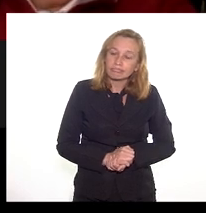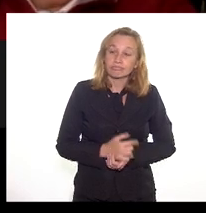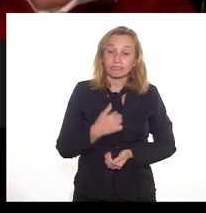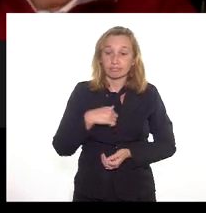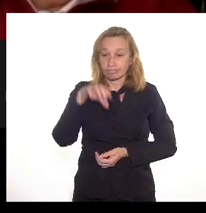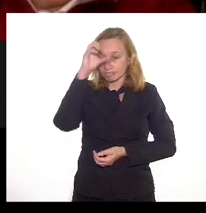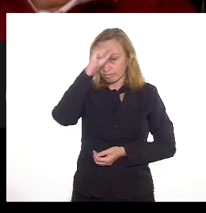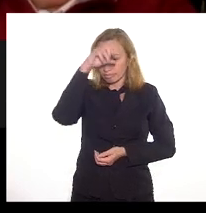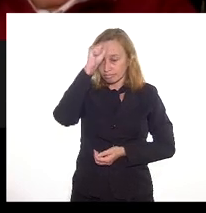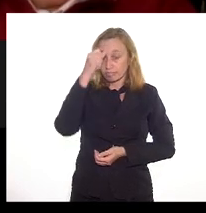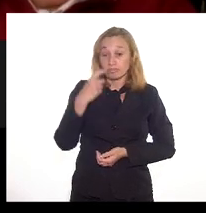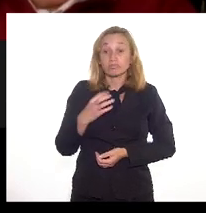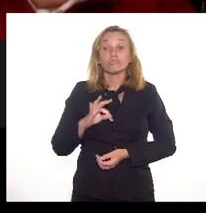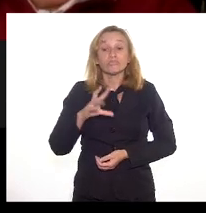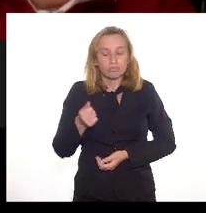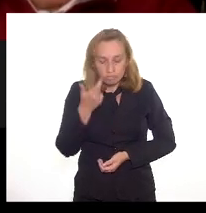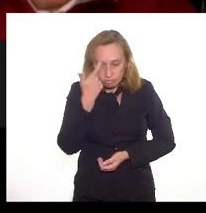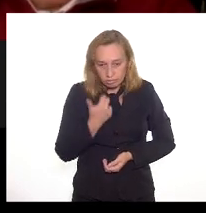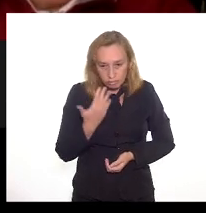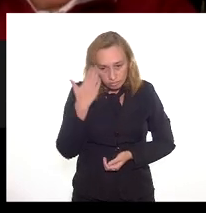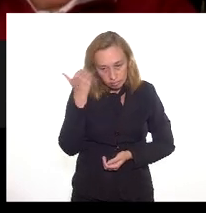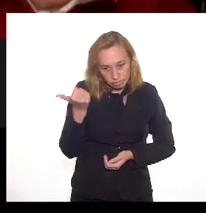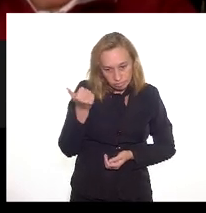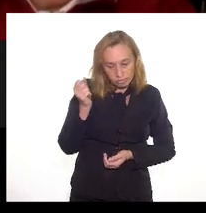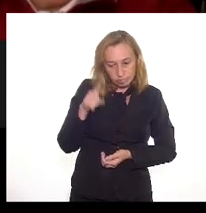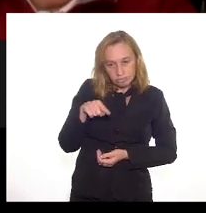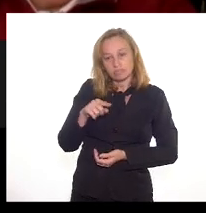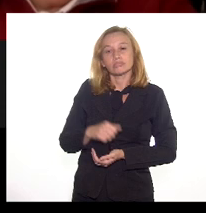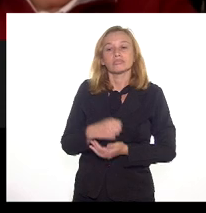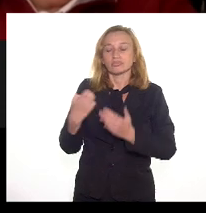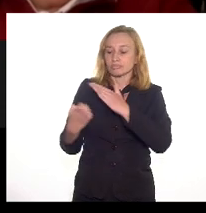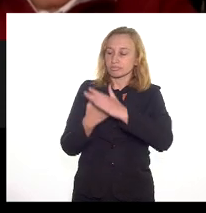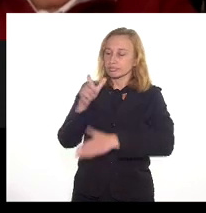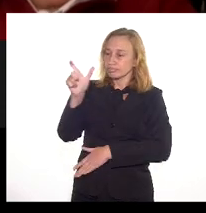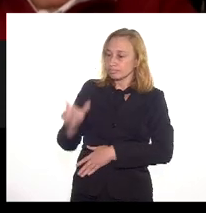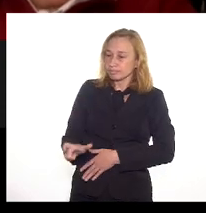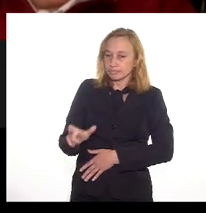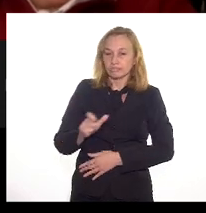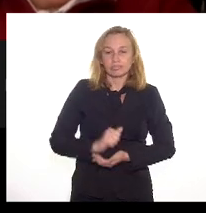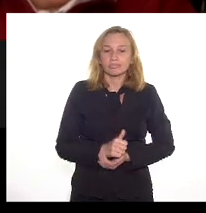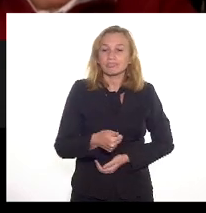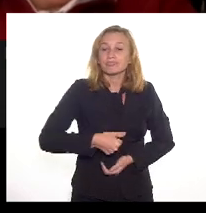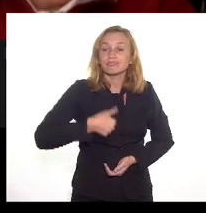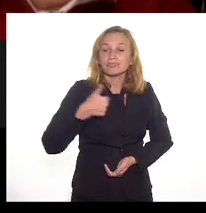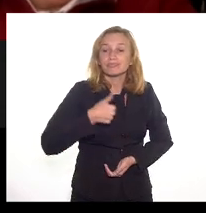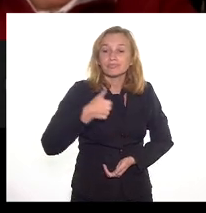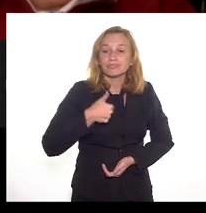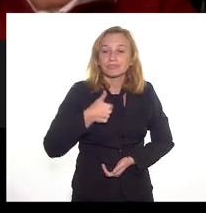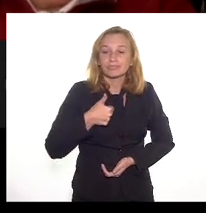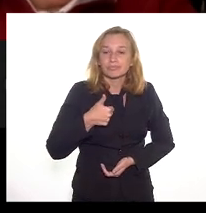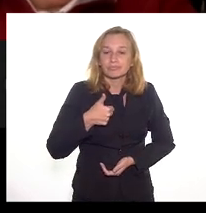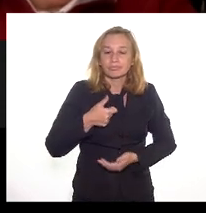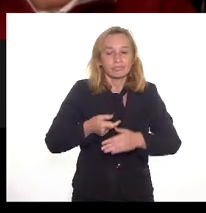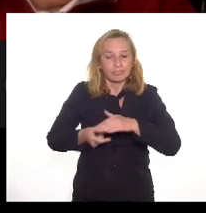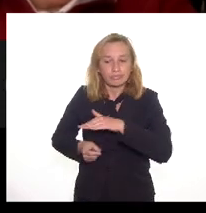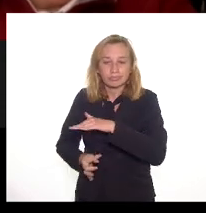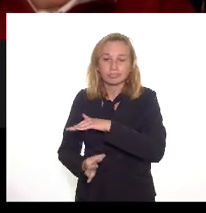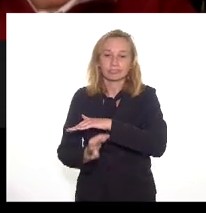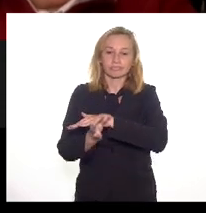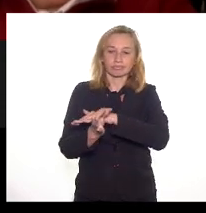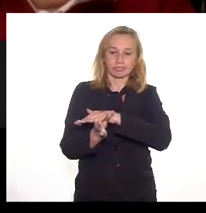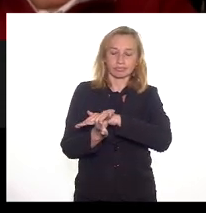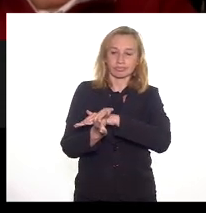aprendi o que eu sei, né, essa empresa é a primeira fornecedora de